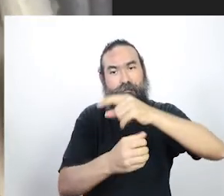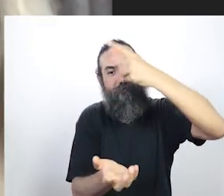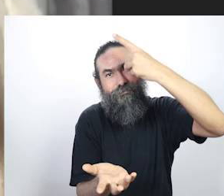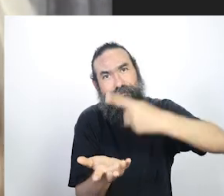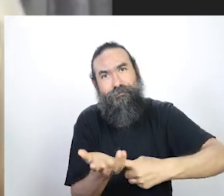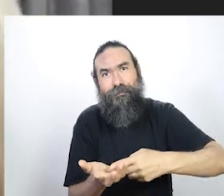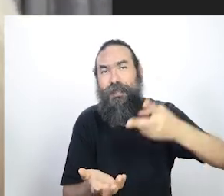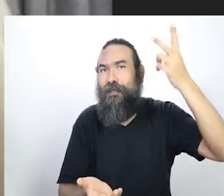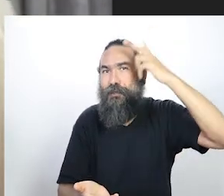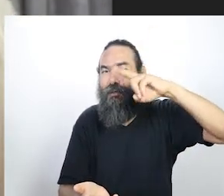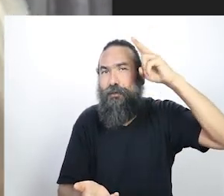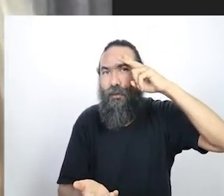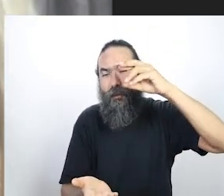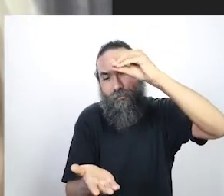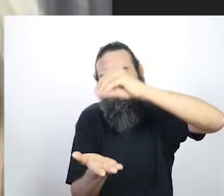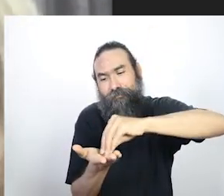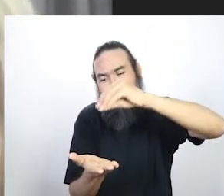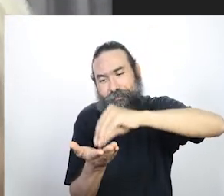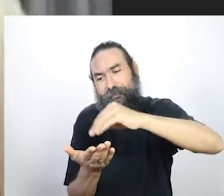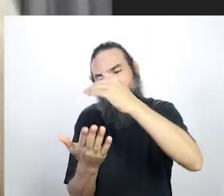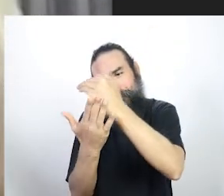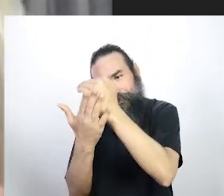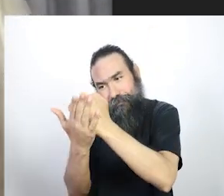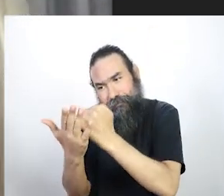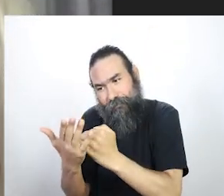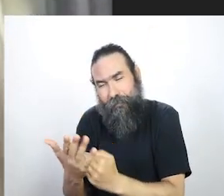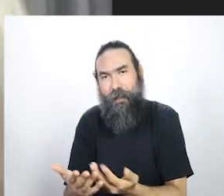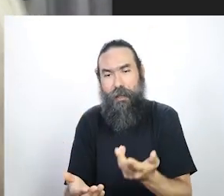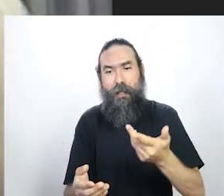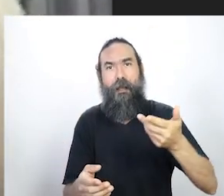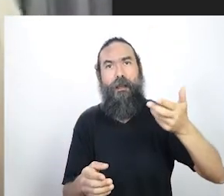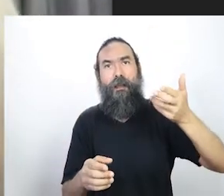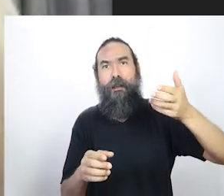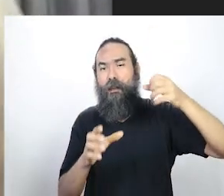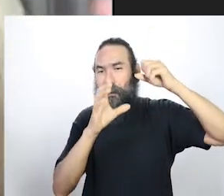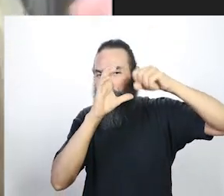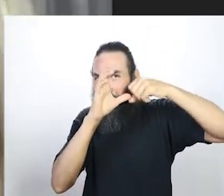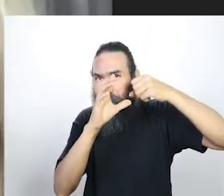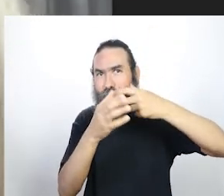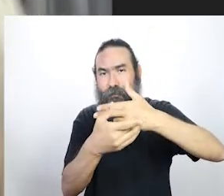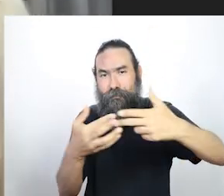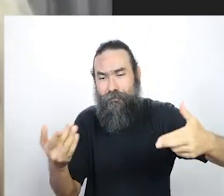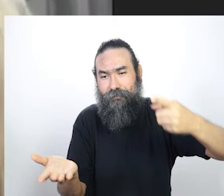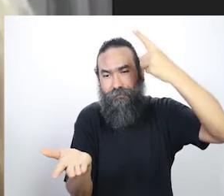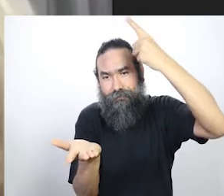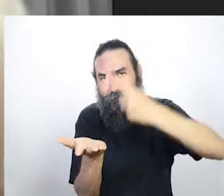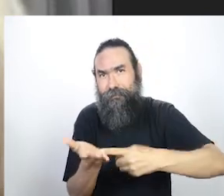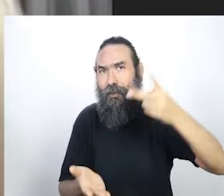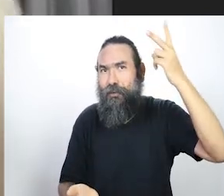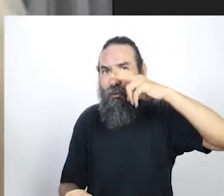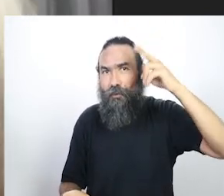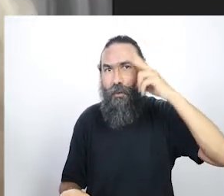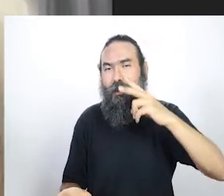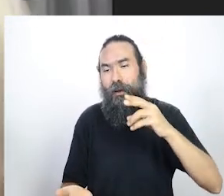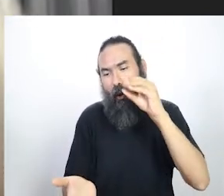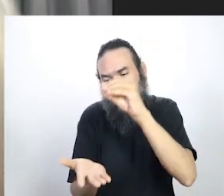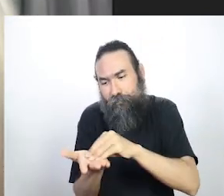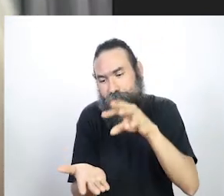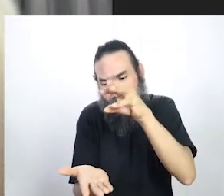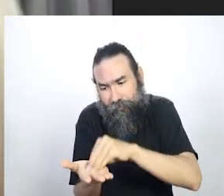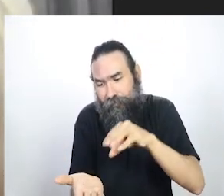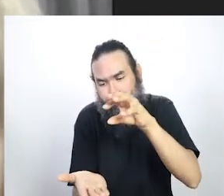primeiro, preservar a memória, catalogar os documentos, catalogar os vídeos, o acervo e também os